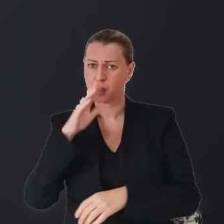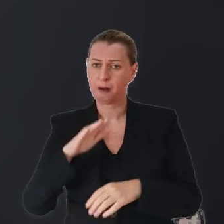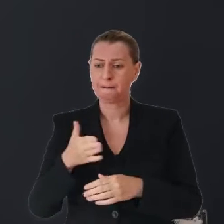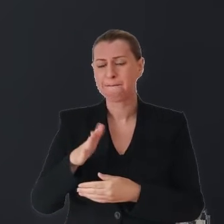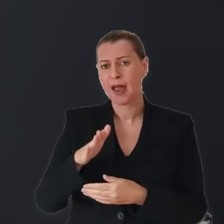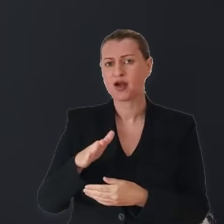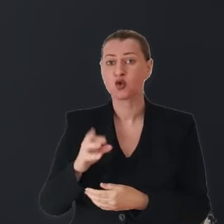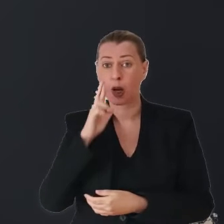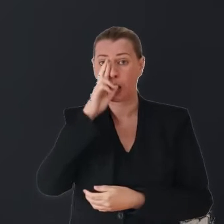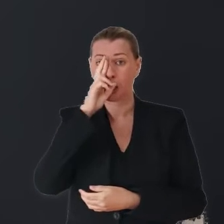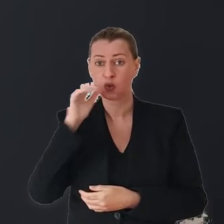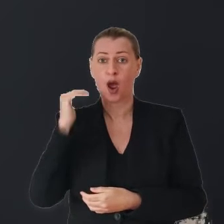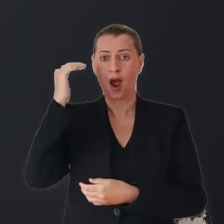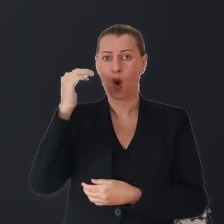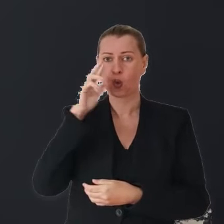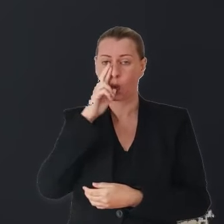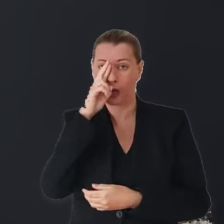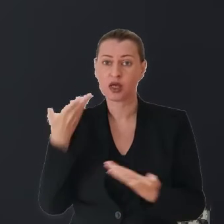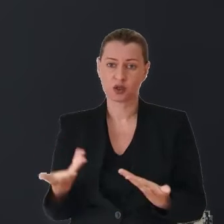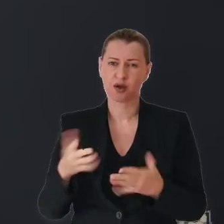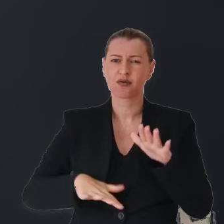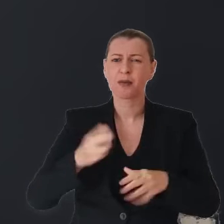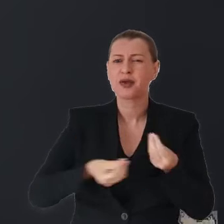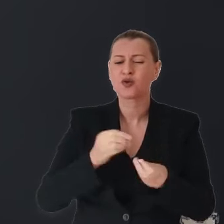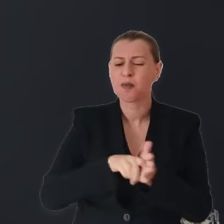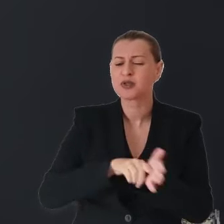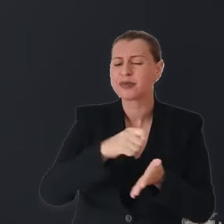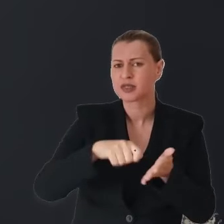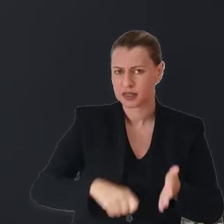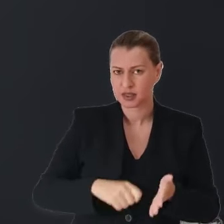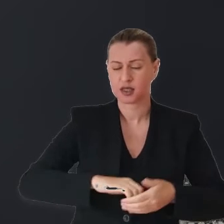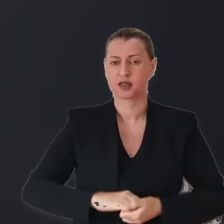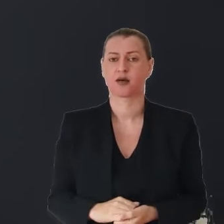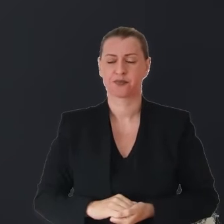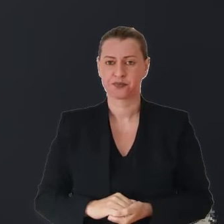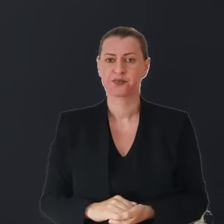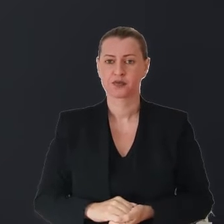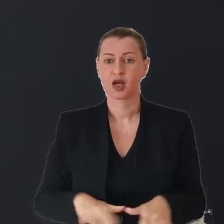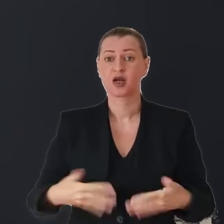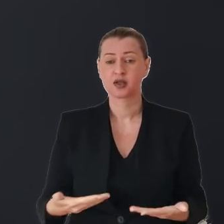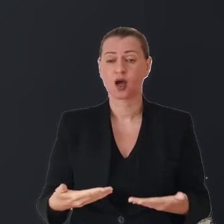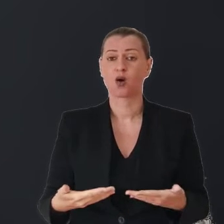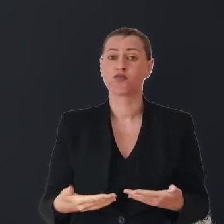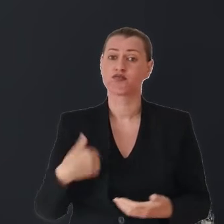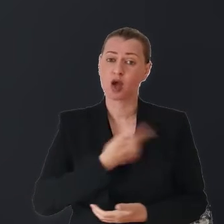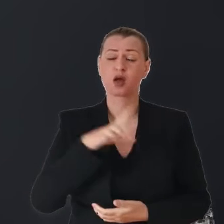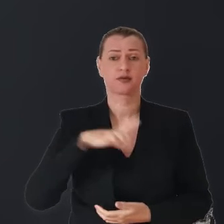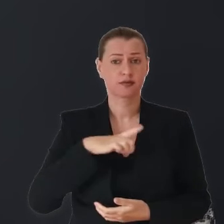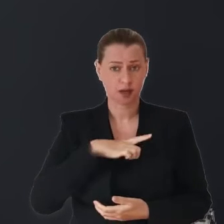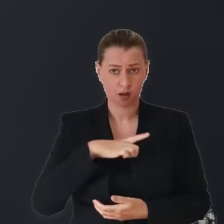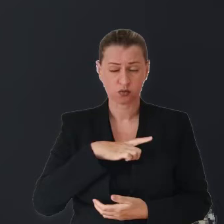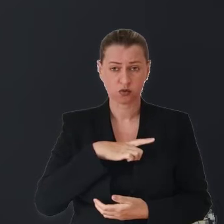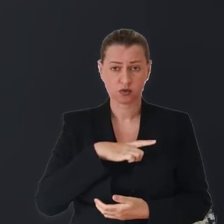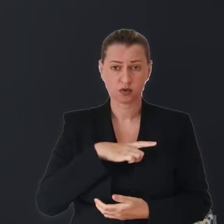risco. Então, isso tudo vai depender da forma como ela é escrita, a pesquisa. Então, a gente tem